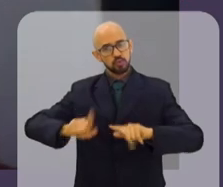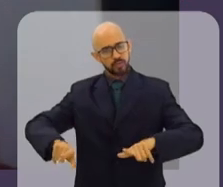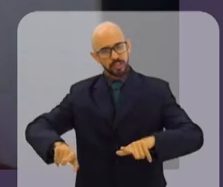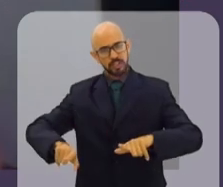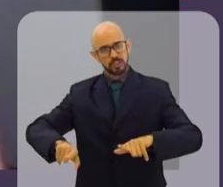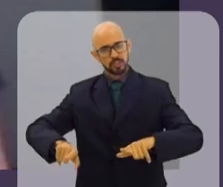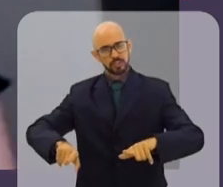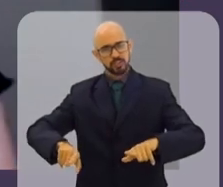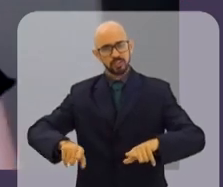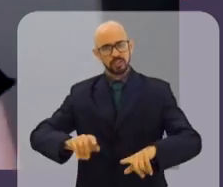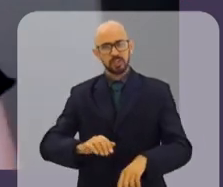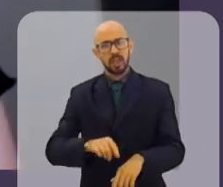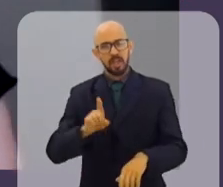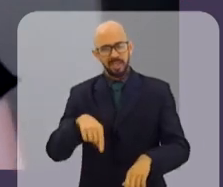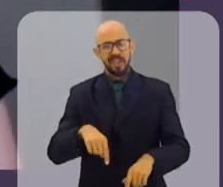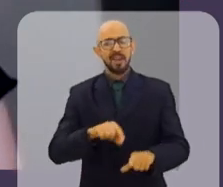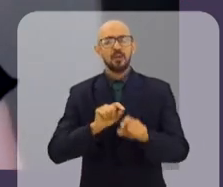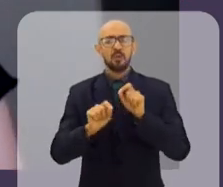dissonantes desses saberes